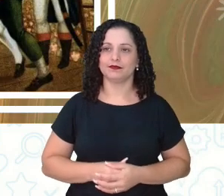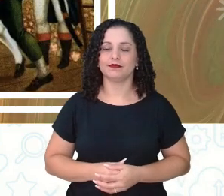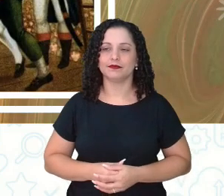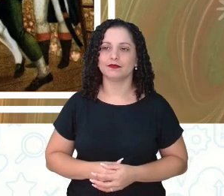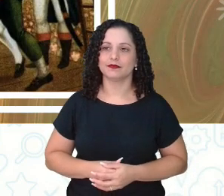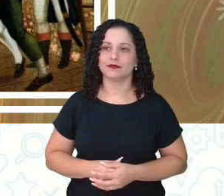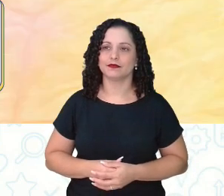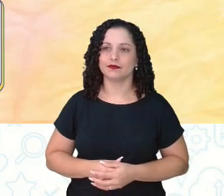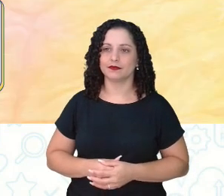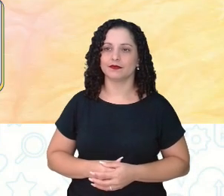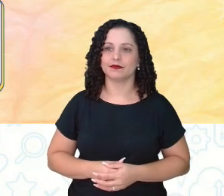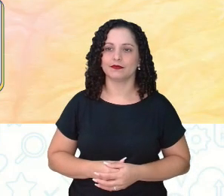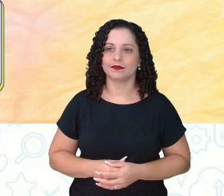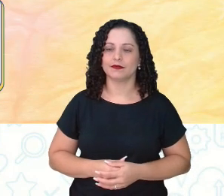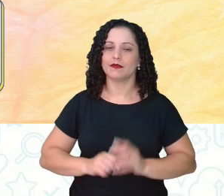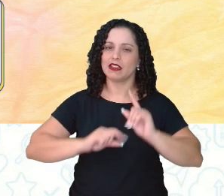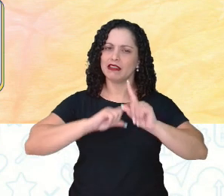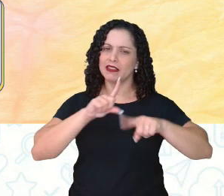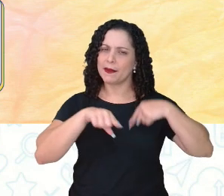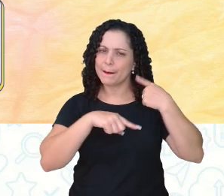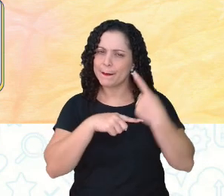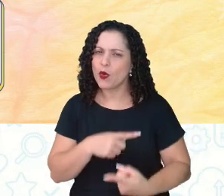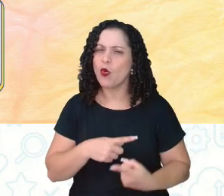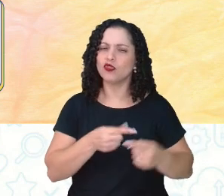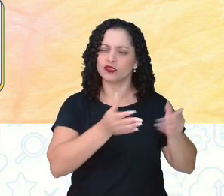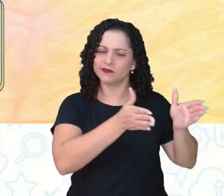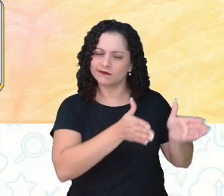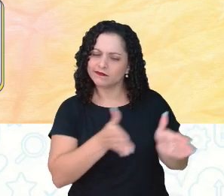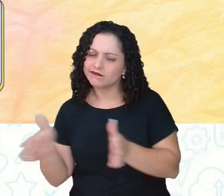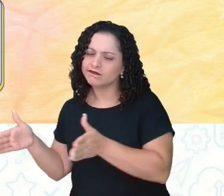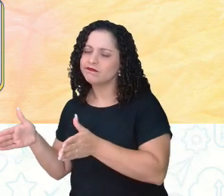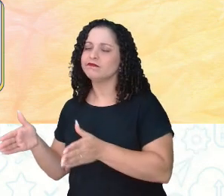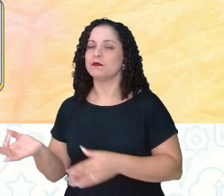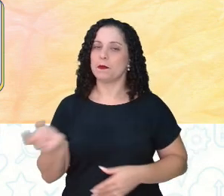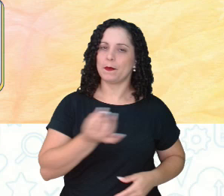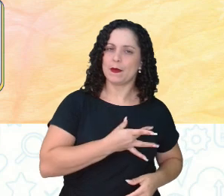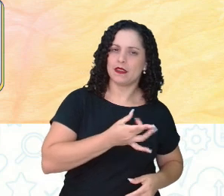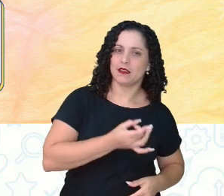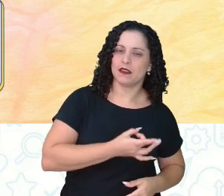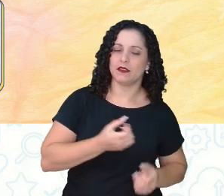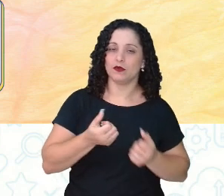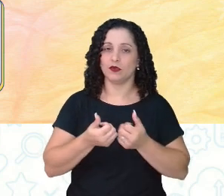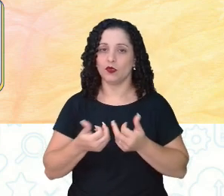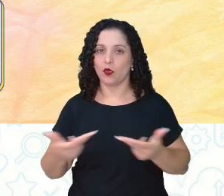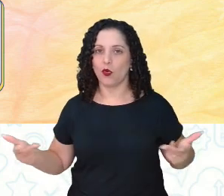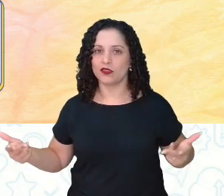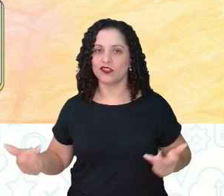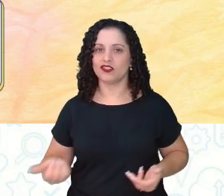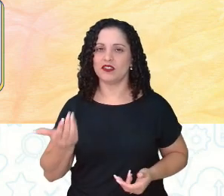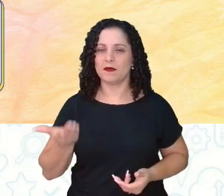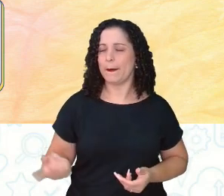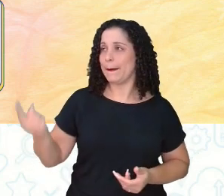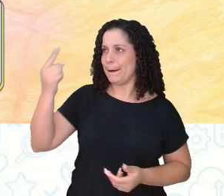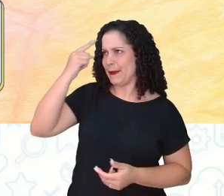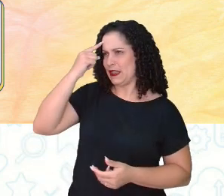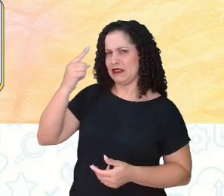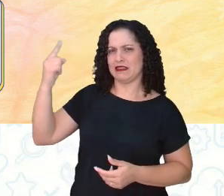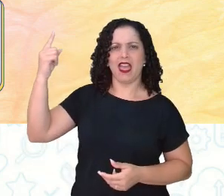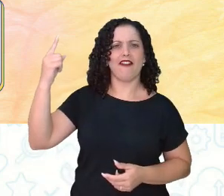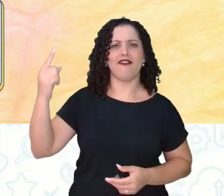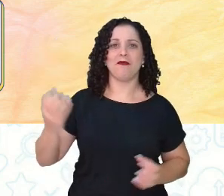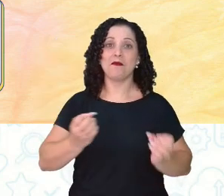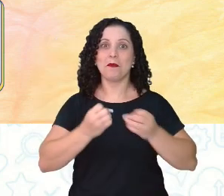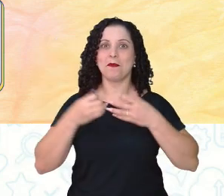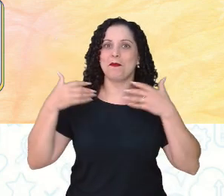veja, depois desse terror todo, desse regime, né, e ele considerava esse terror como uma virtude, né, como se fosse